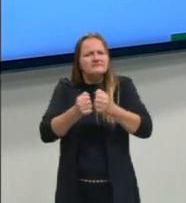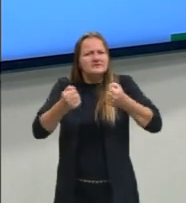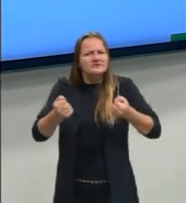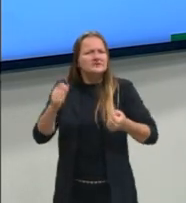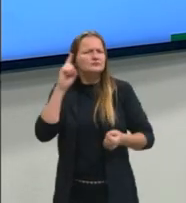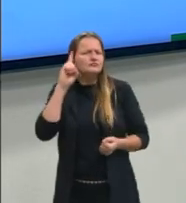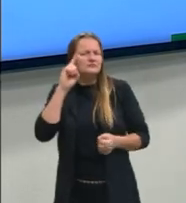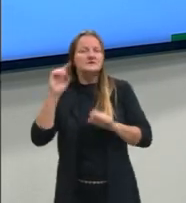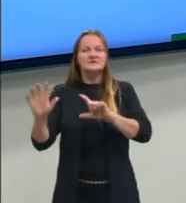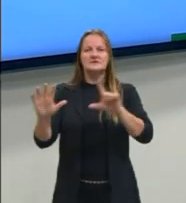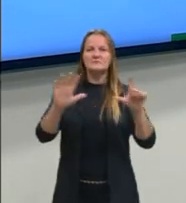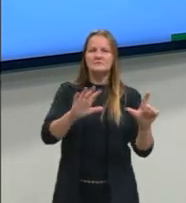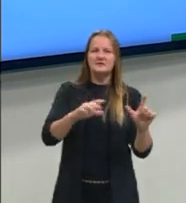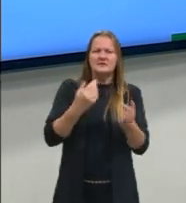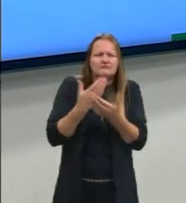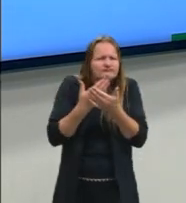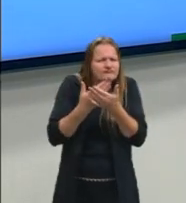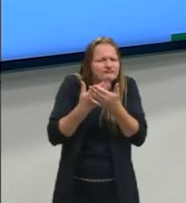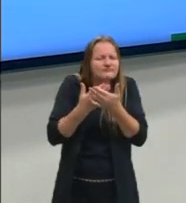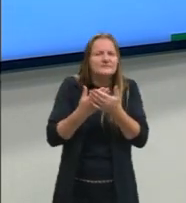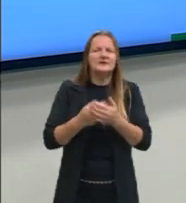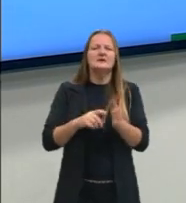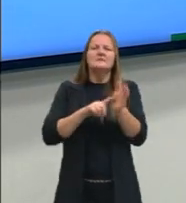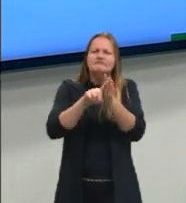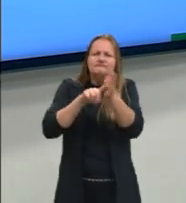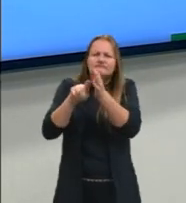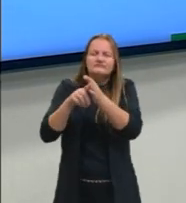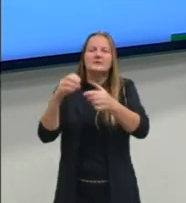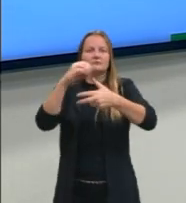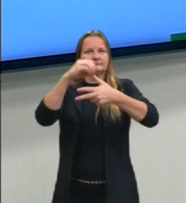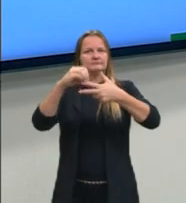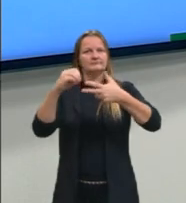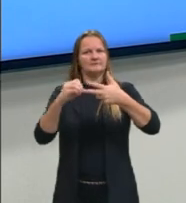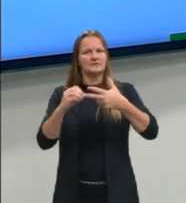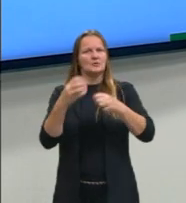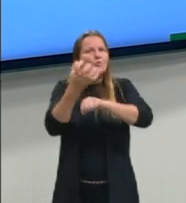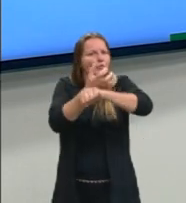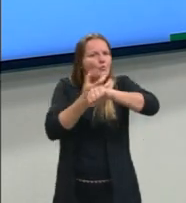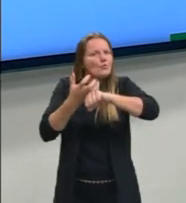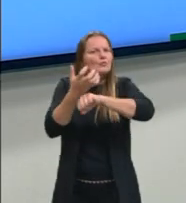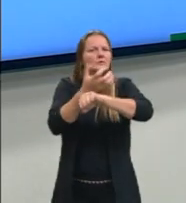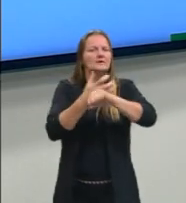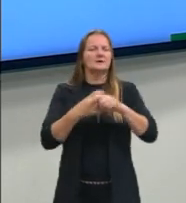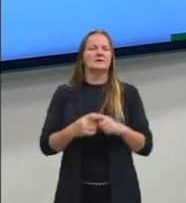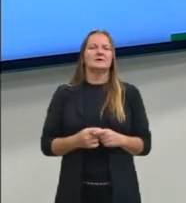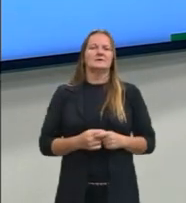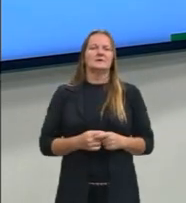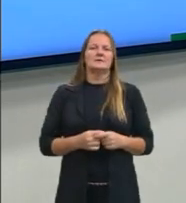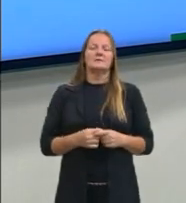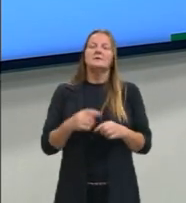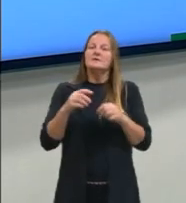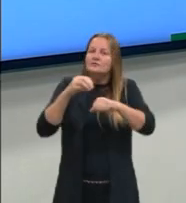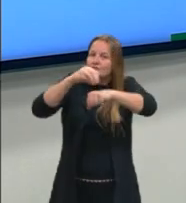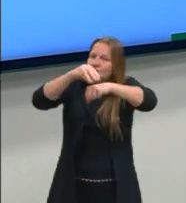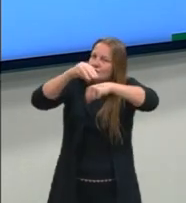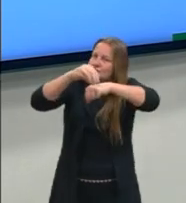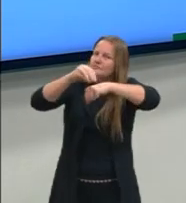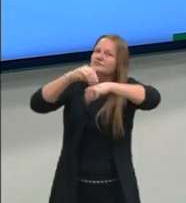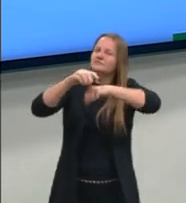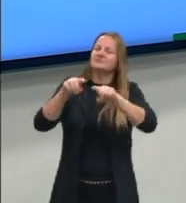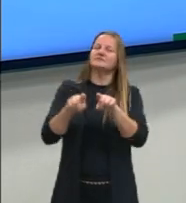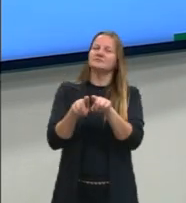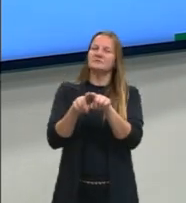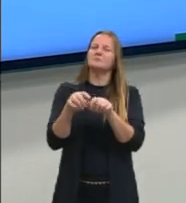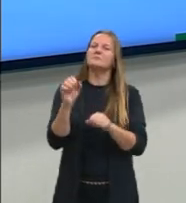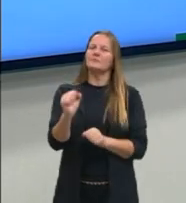diária na sua agenda semanal para estudar as questões do Enem e todos os componentes curriculares e eu te sugiro também que você